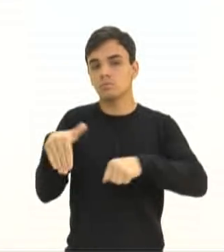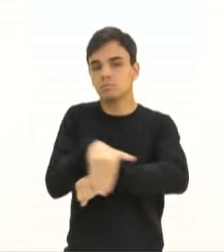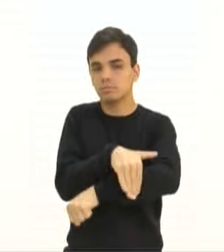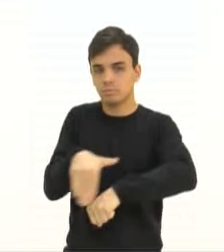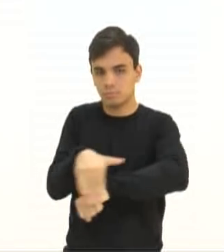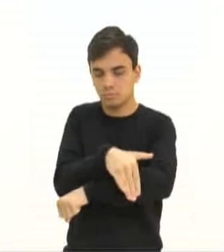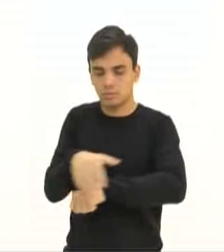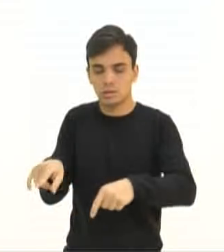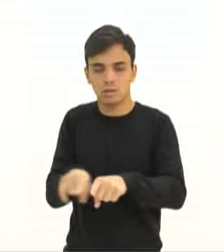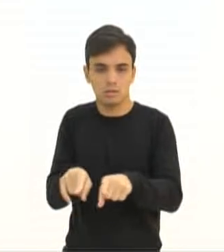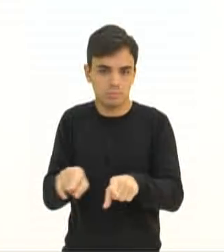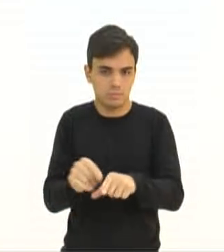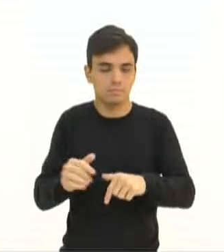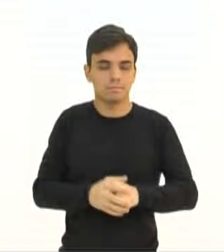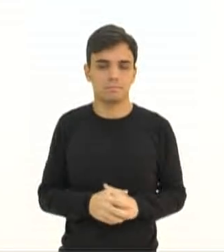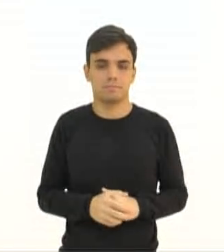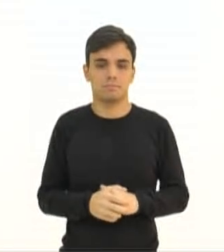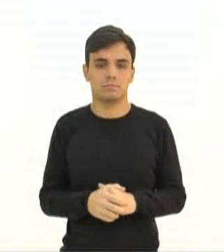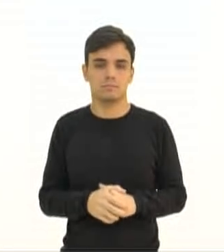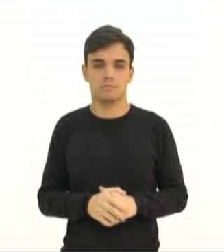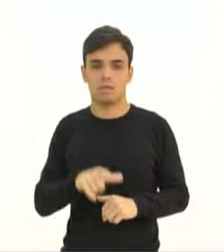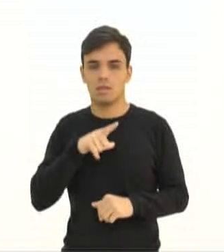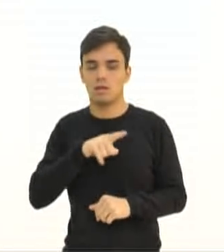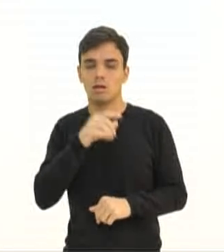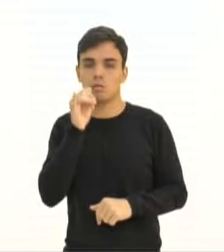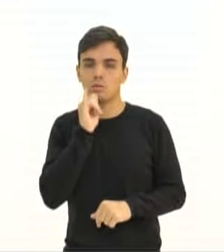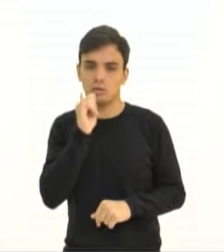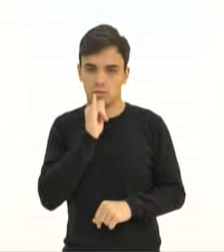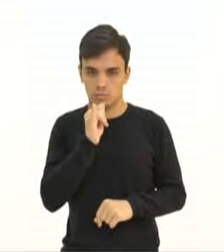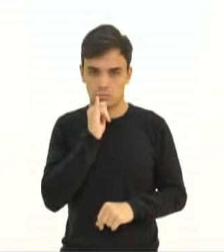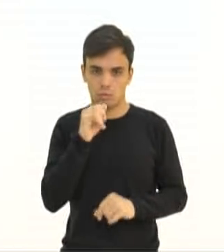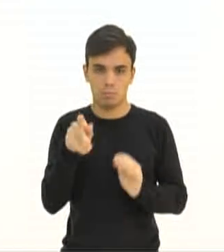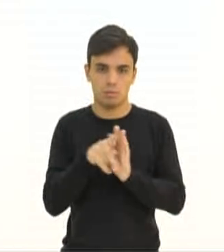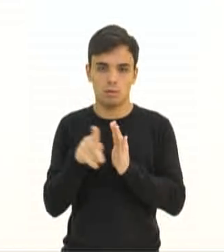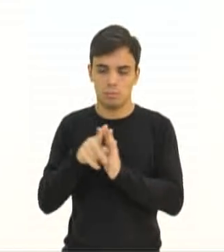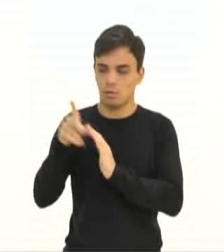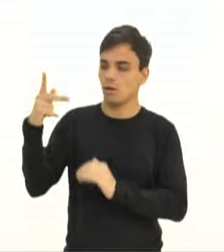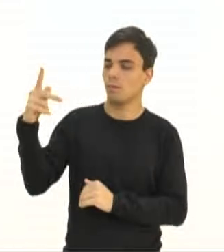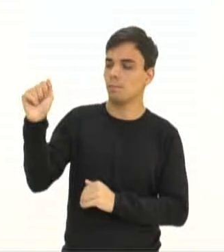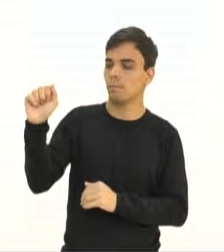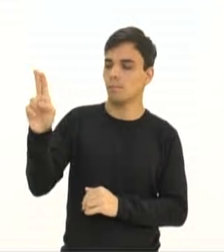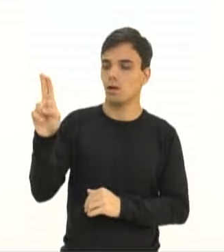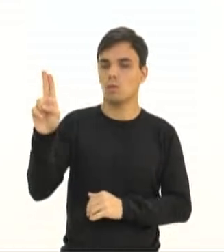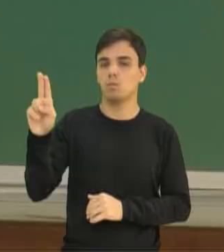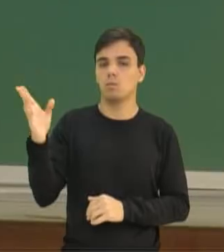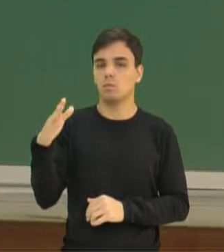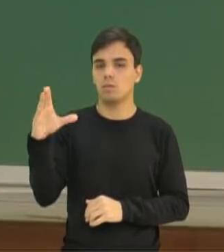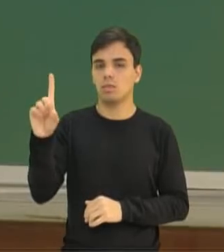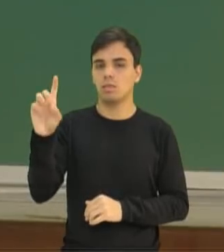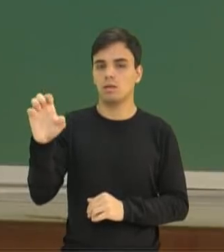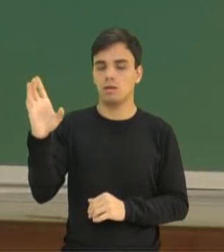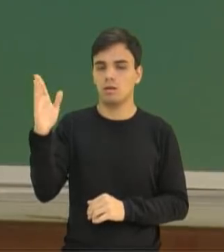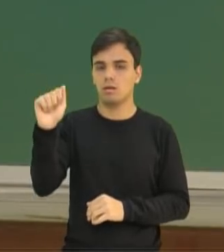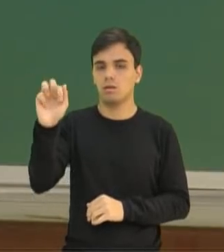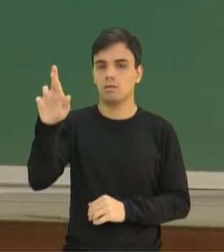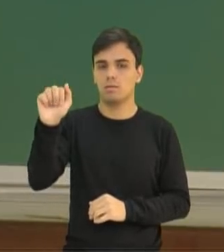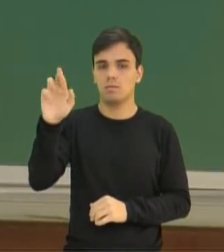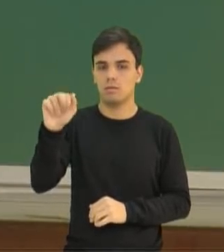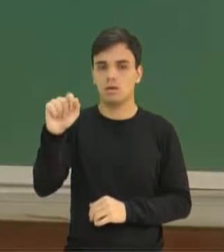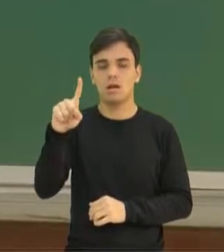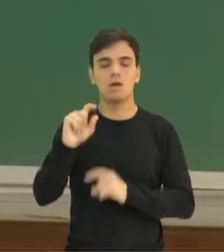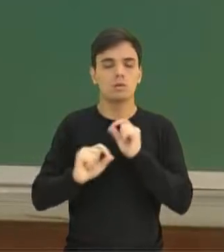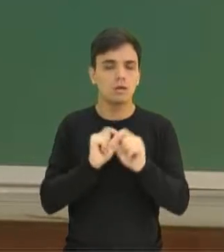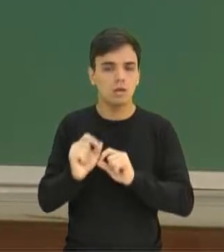também nós temos lá aquele exemplo que a gente utilizou lá do pau de arara, que é um transporte irregular, mas que ainda é